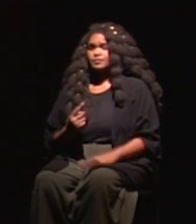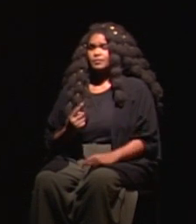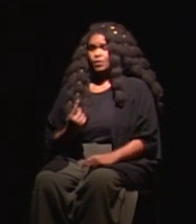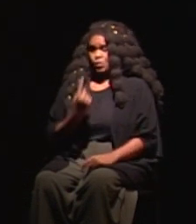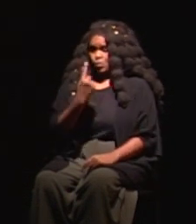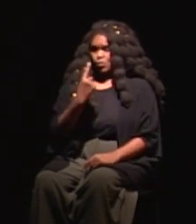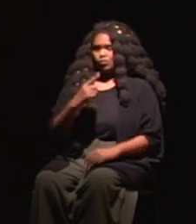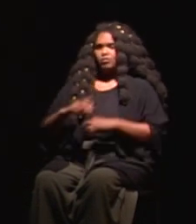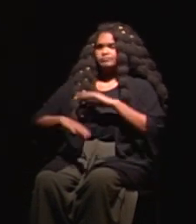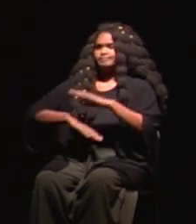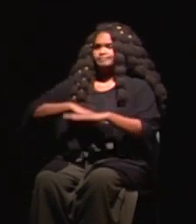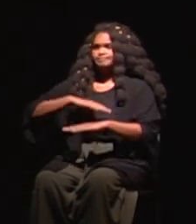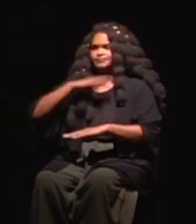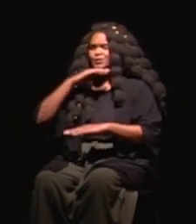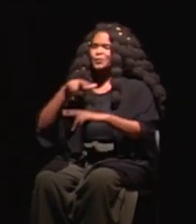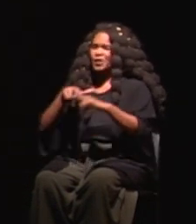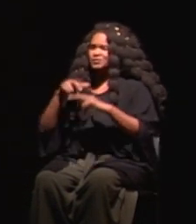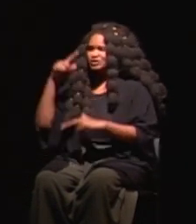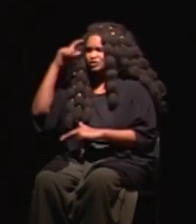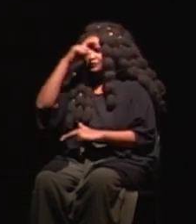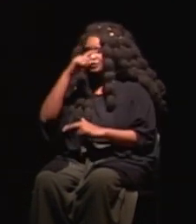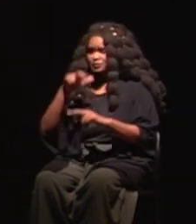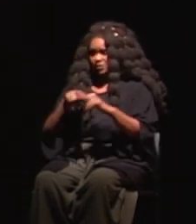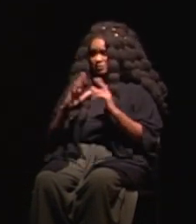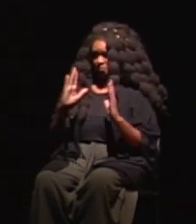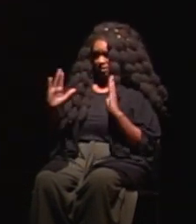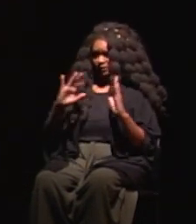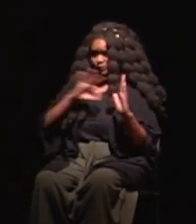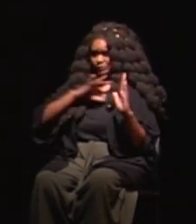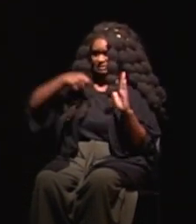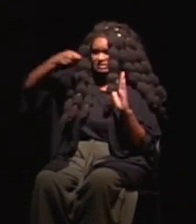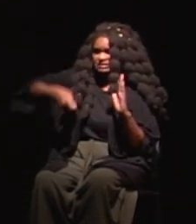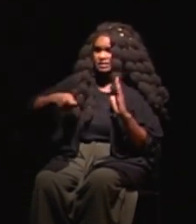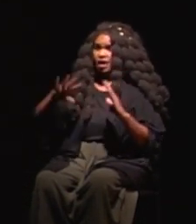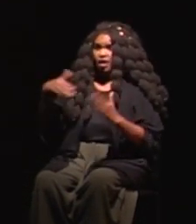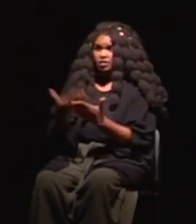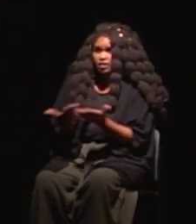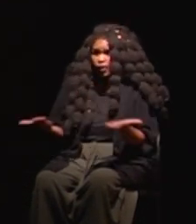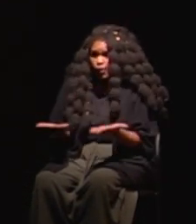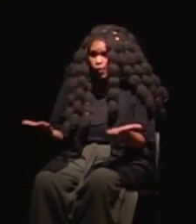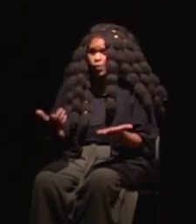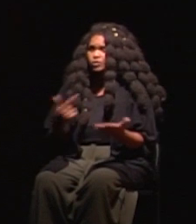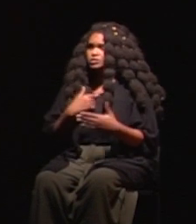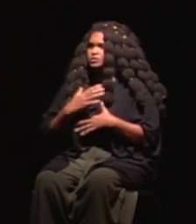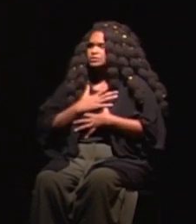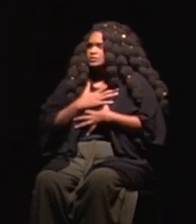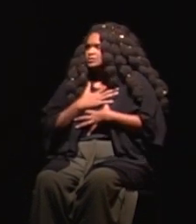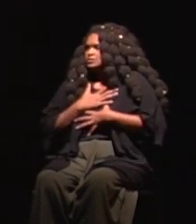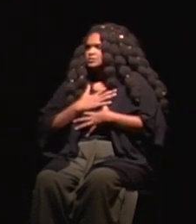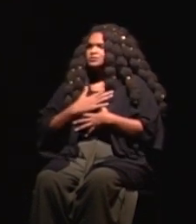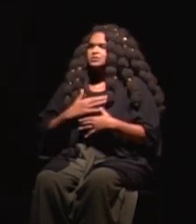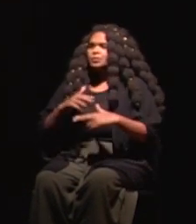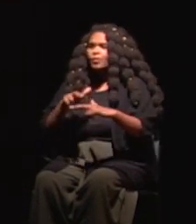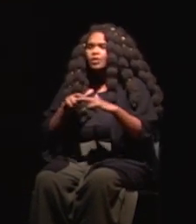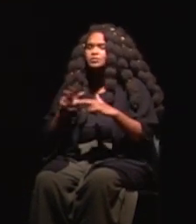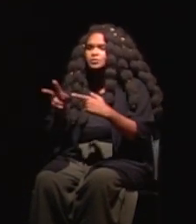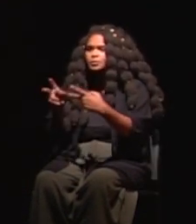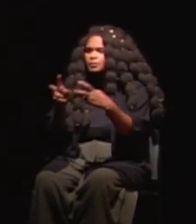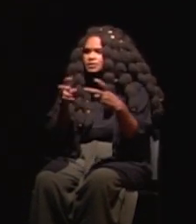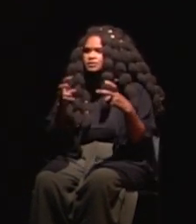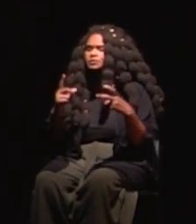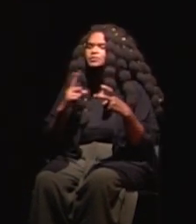tudo isso com um regime militar. Eu, até hoje, tenho arrepios quando eu vejo que